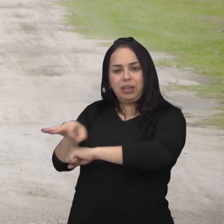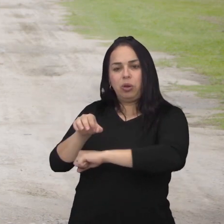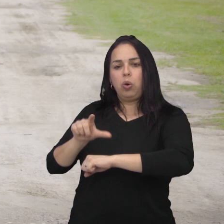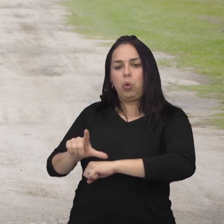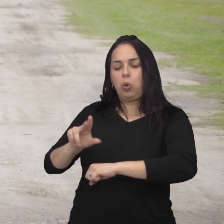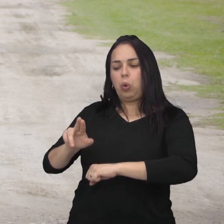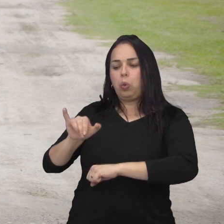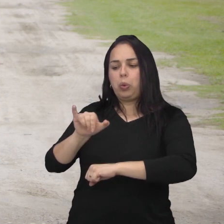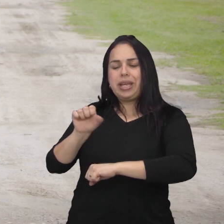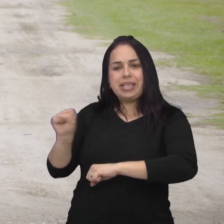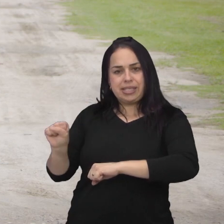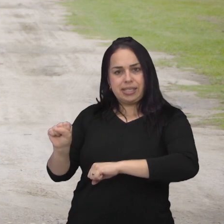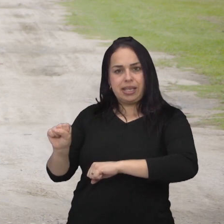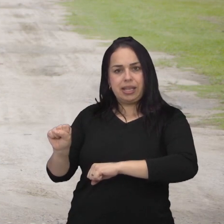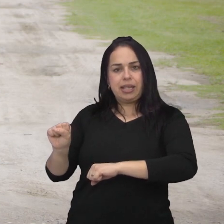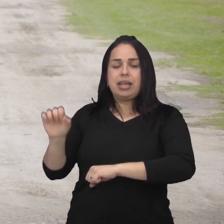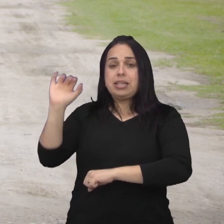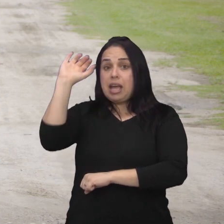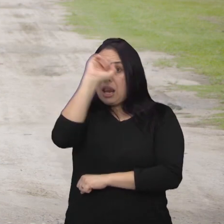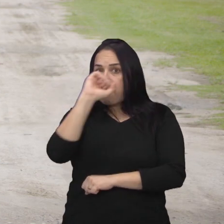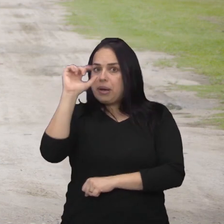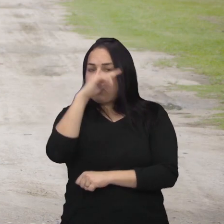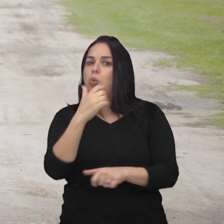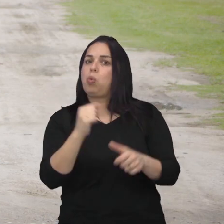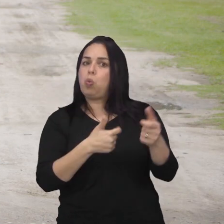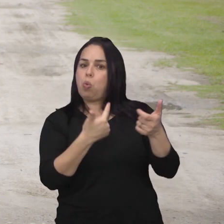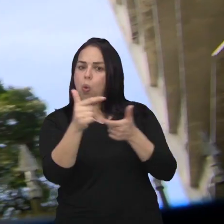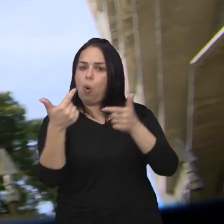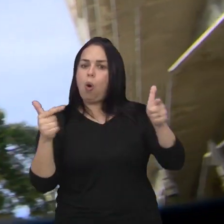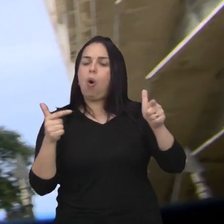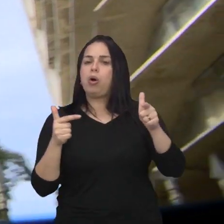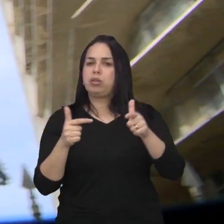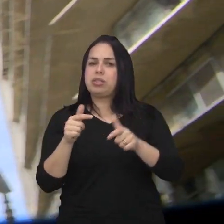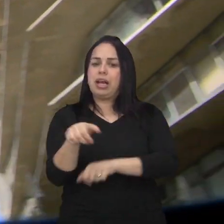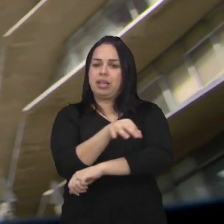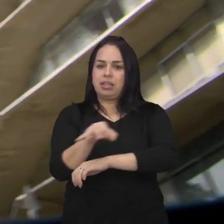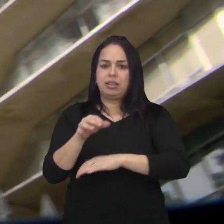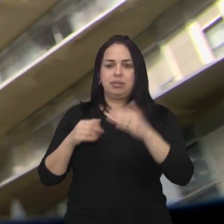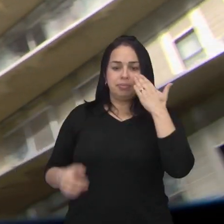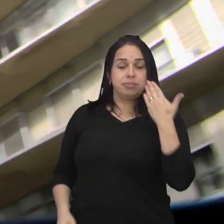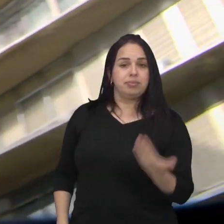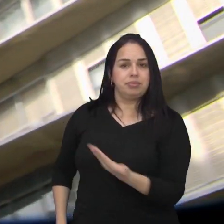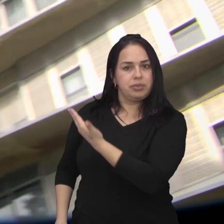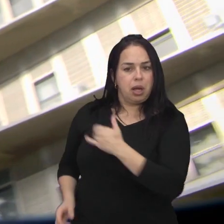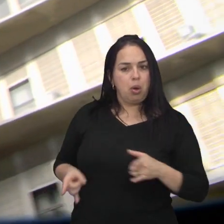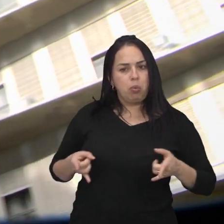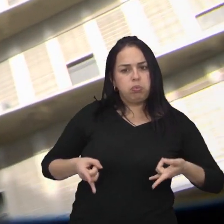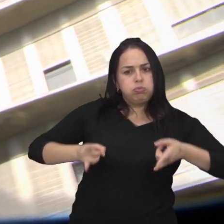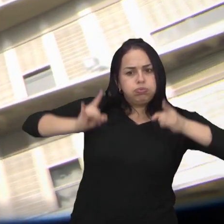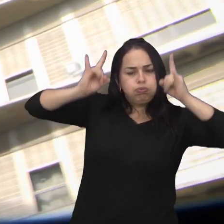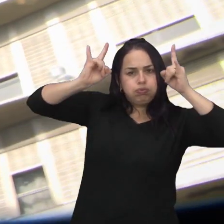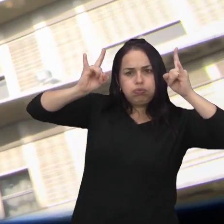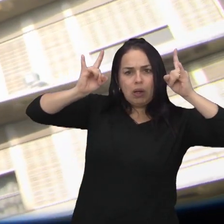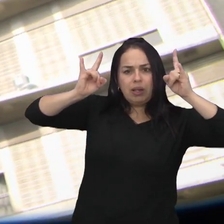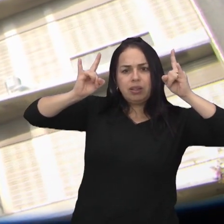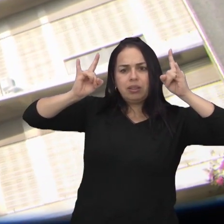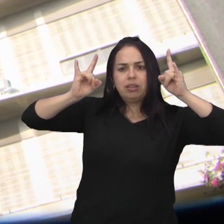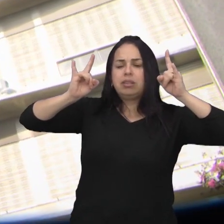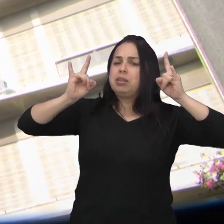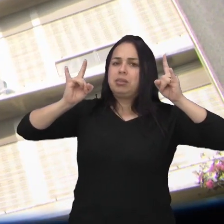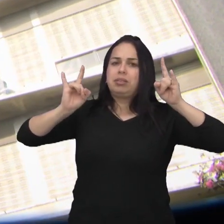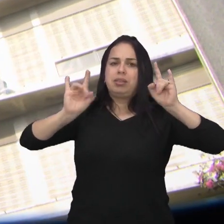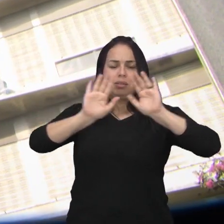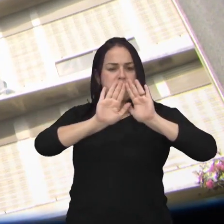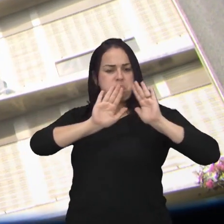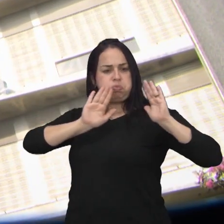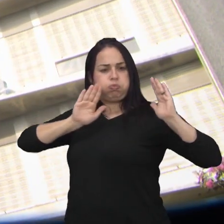uma dessas crias dos grandes arquitetos brasileiros. O São Marco, ele é um edifício que se destaca